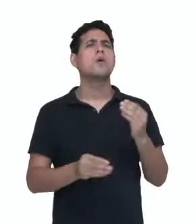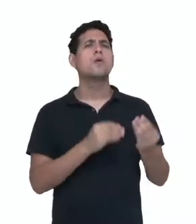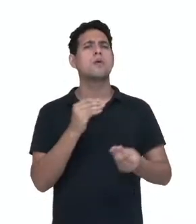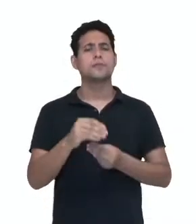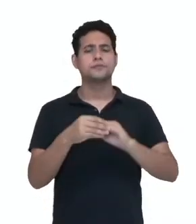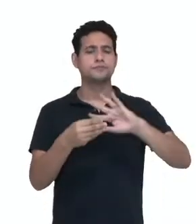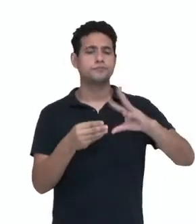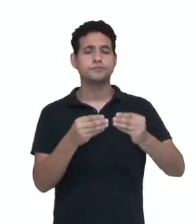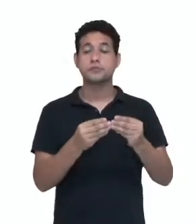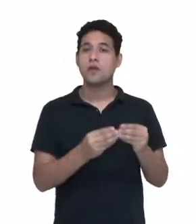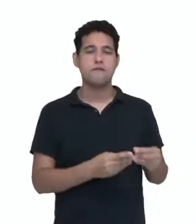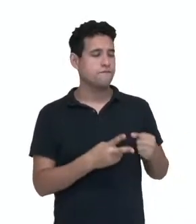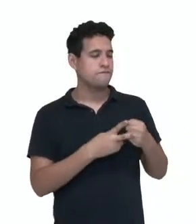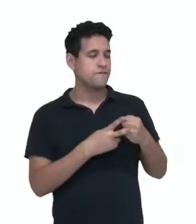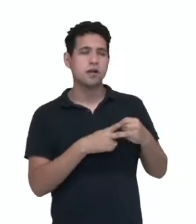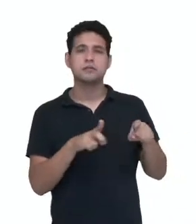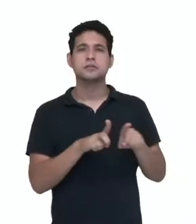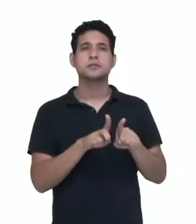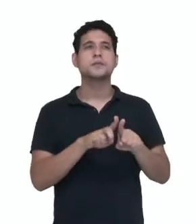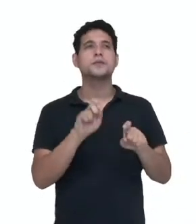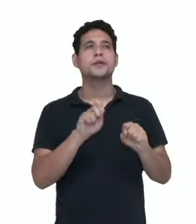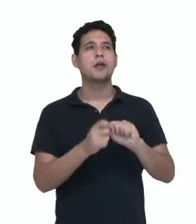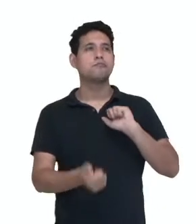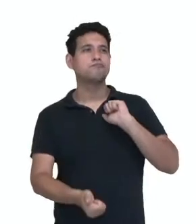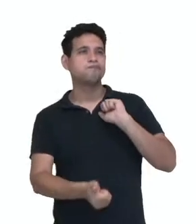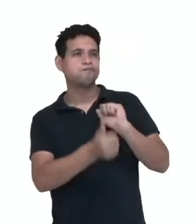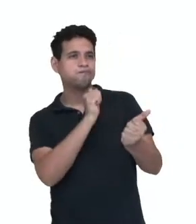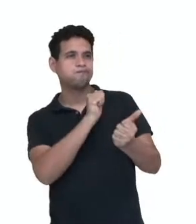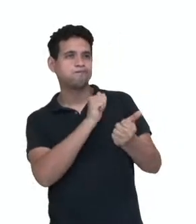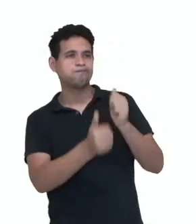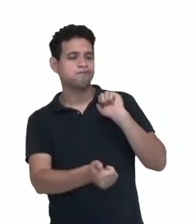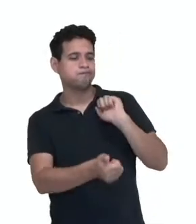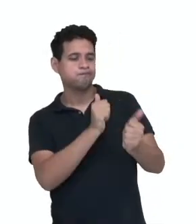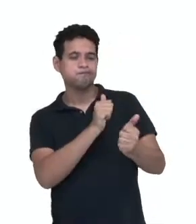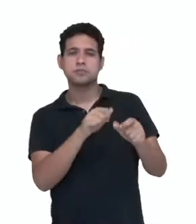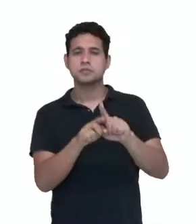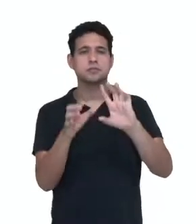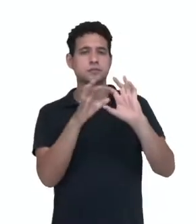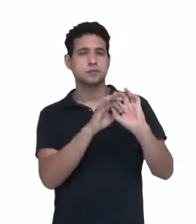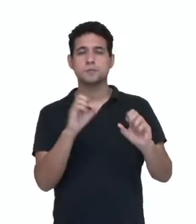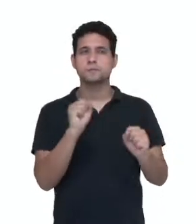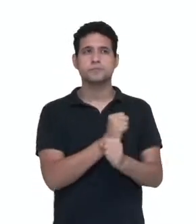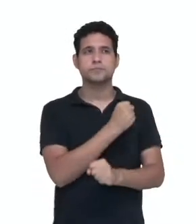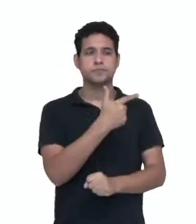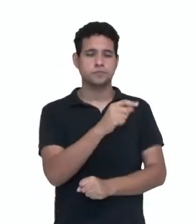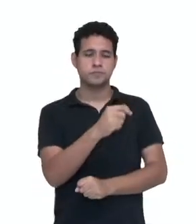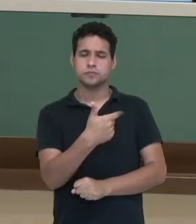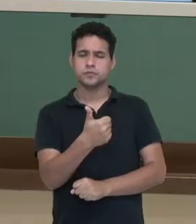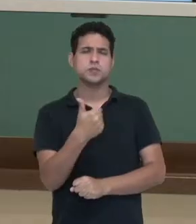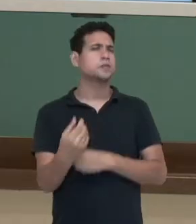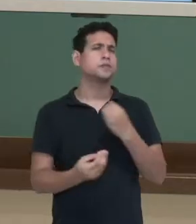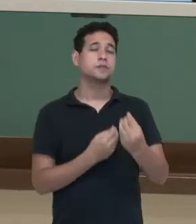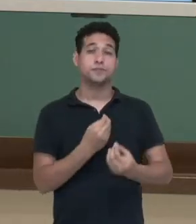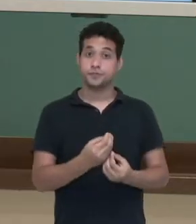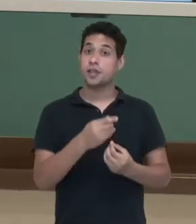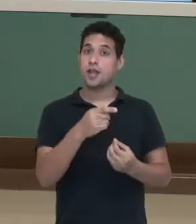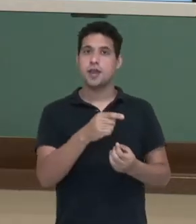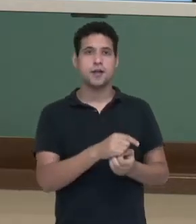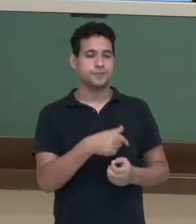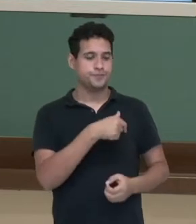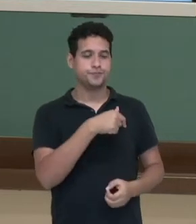los Juegos Olímpicos de Tóquio 2020 em 2021? Então, era